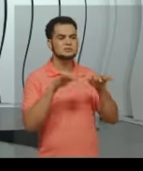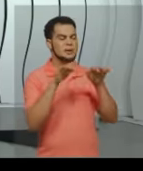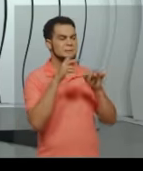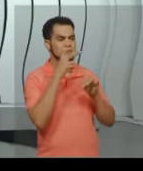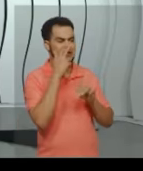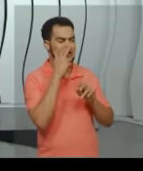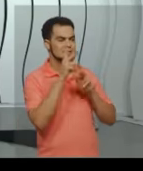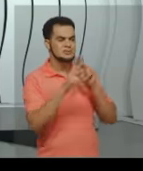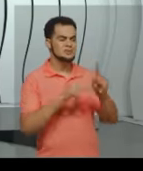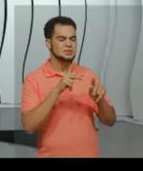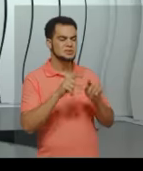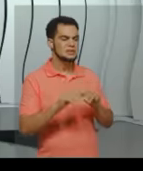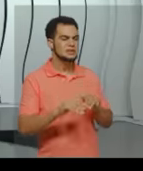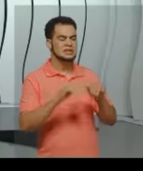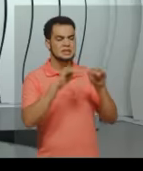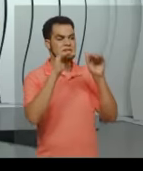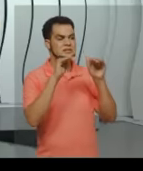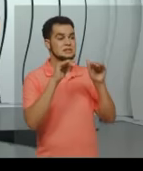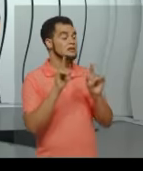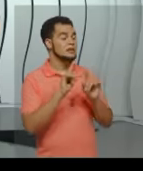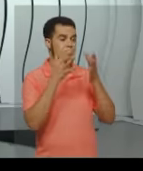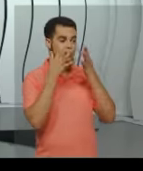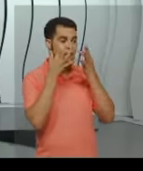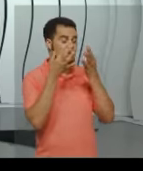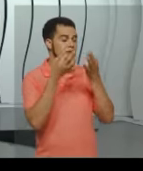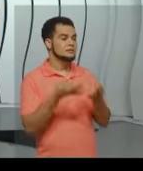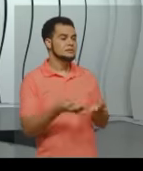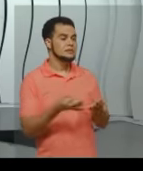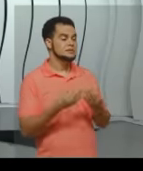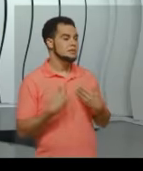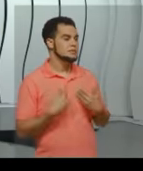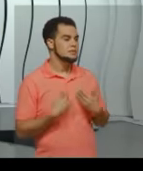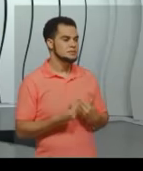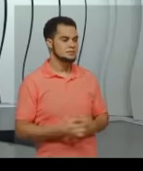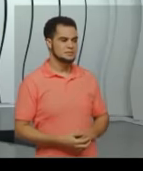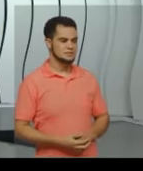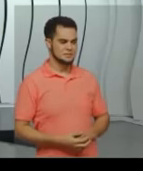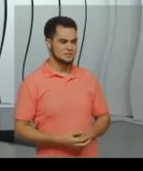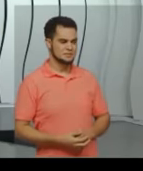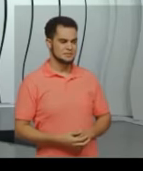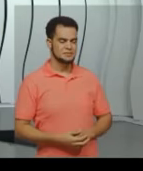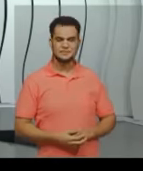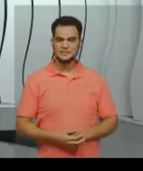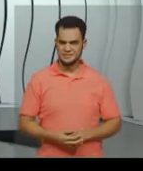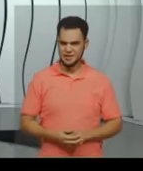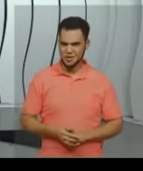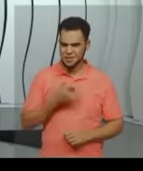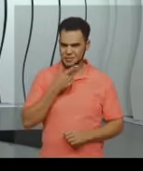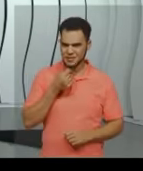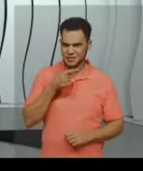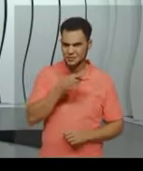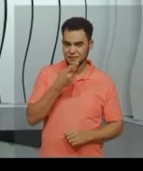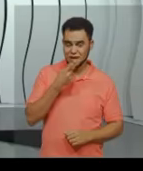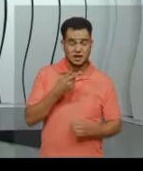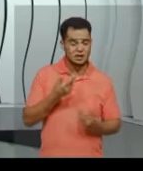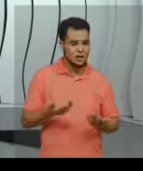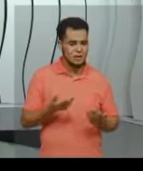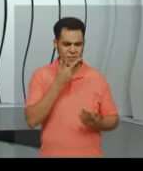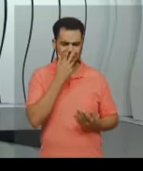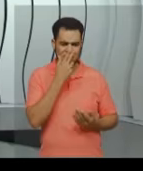crescidas não prestam atenção em mim. Então ele está fazendo essa constatação.